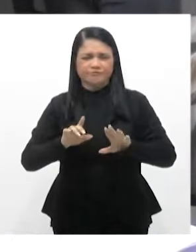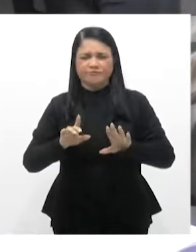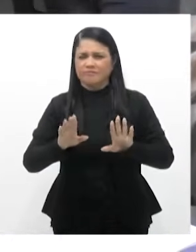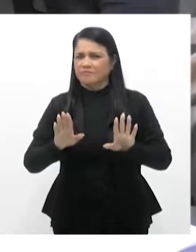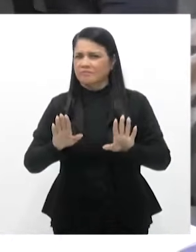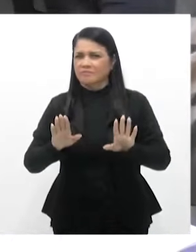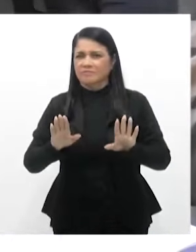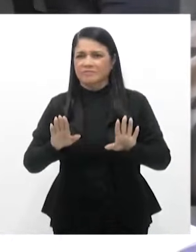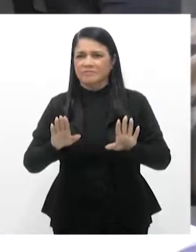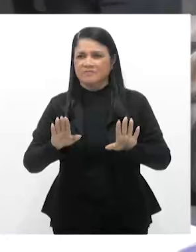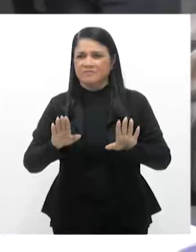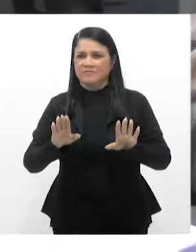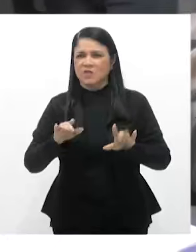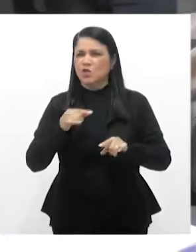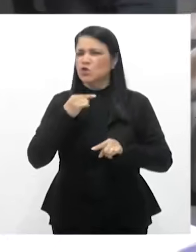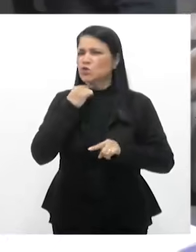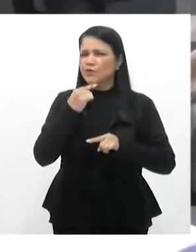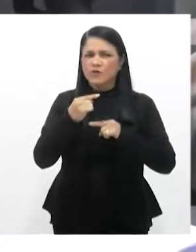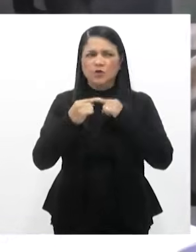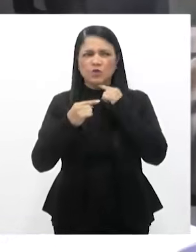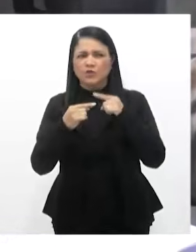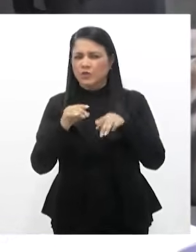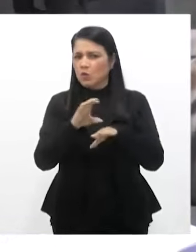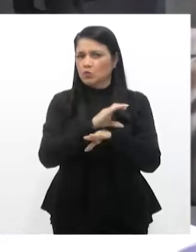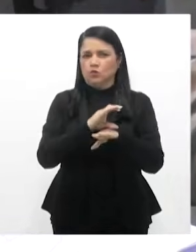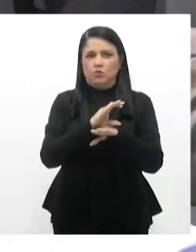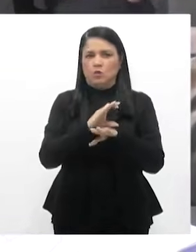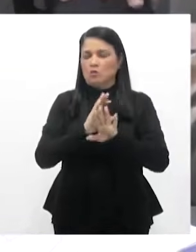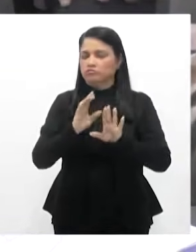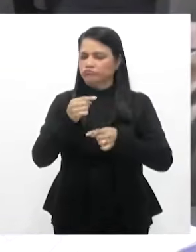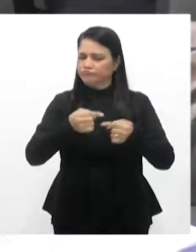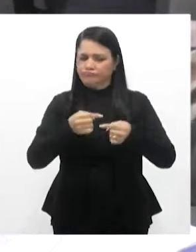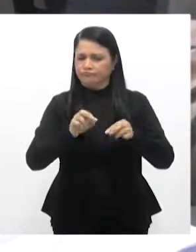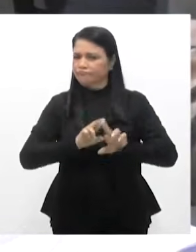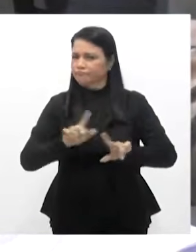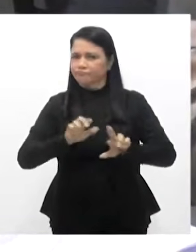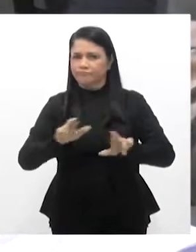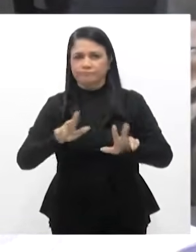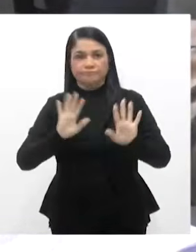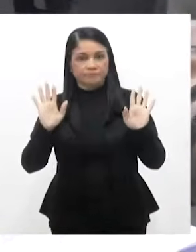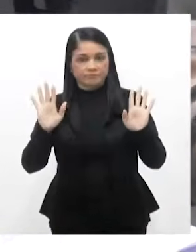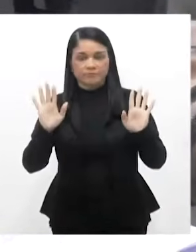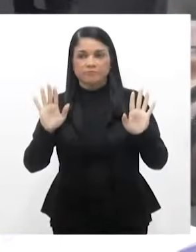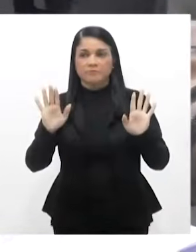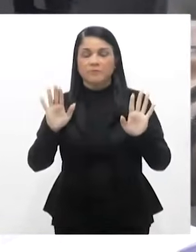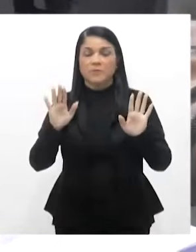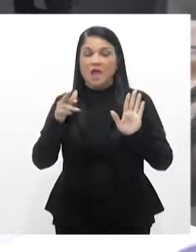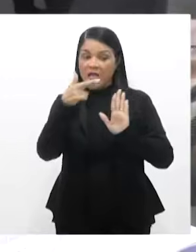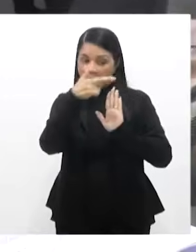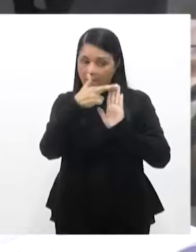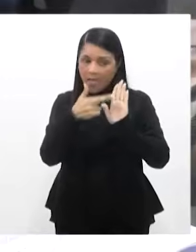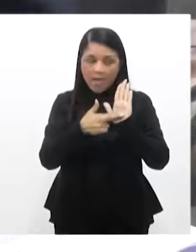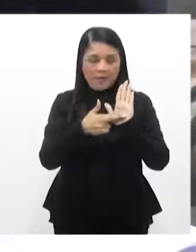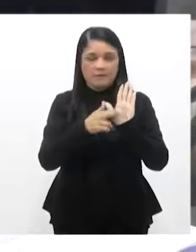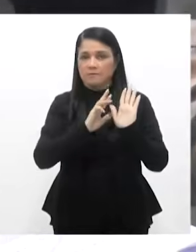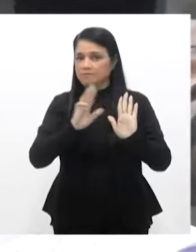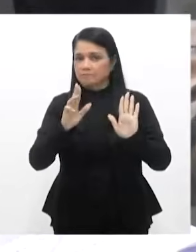nada que haja dúvida constitucional. Esta é a regra. Então, não vou discutir